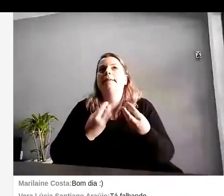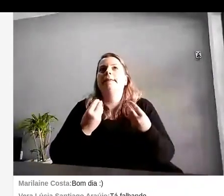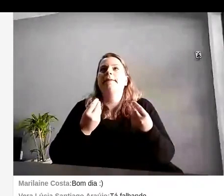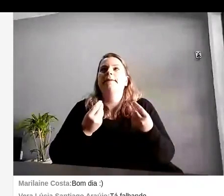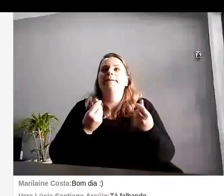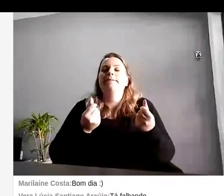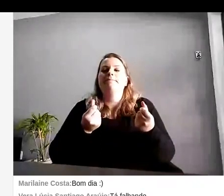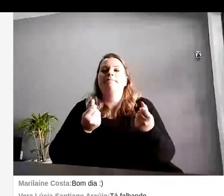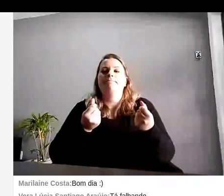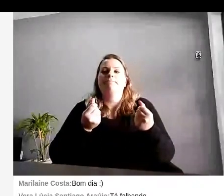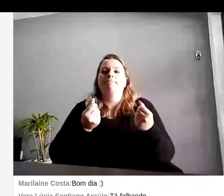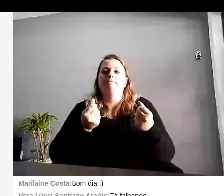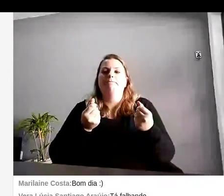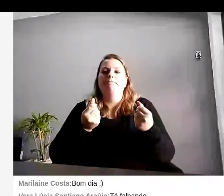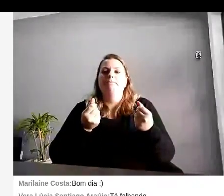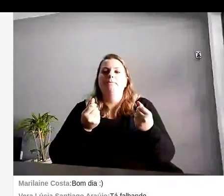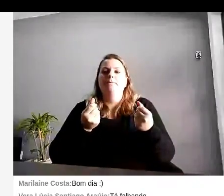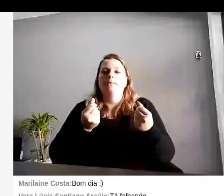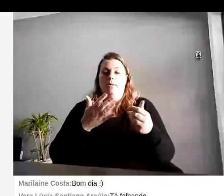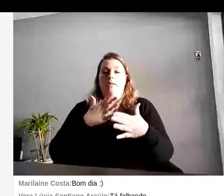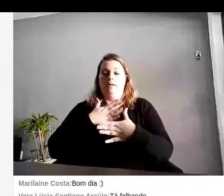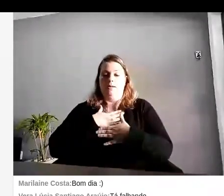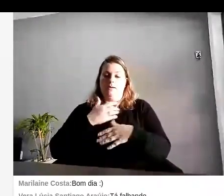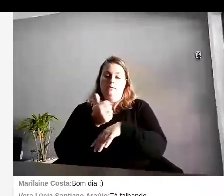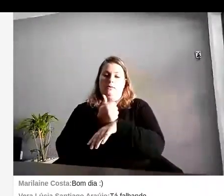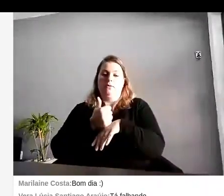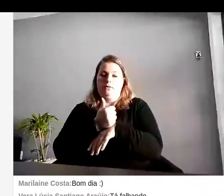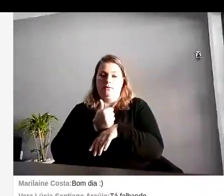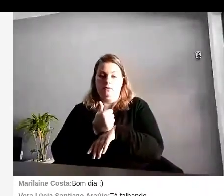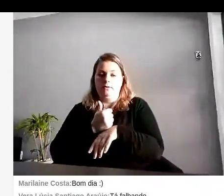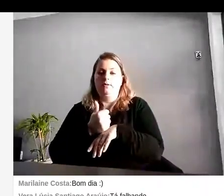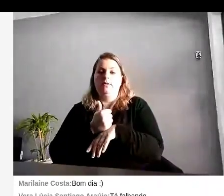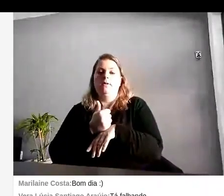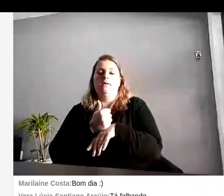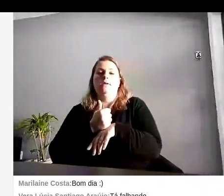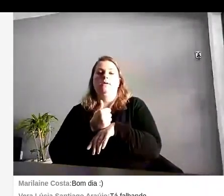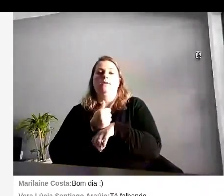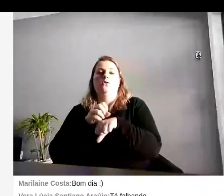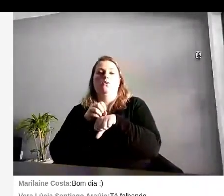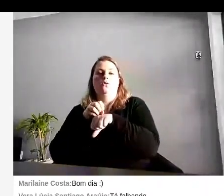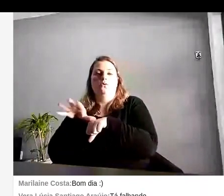geralmente inferimos também na construção do roteiro.